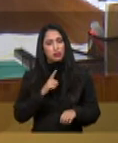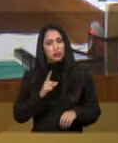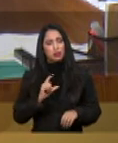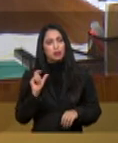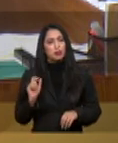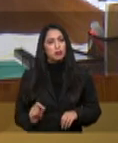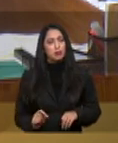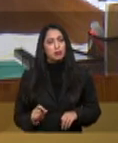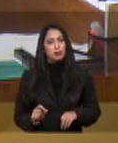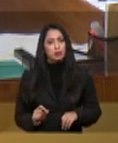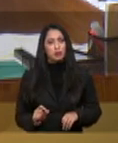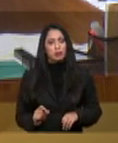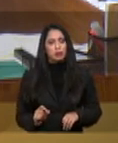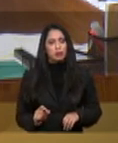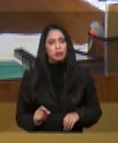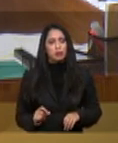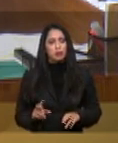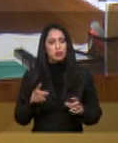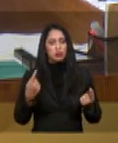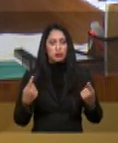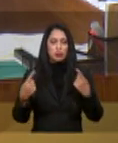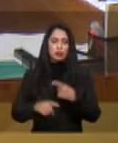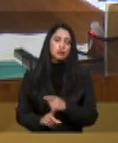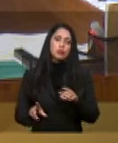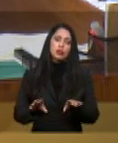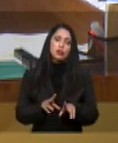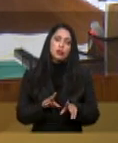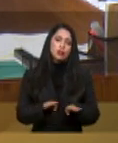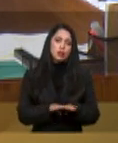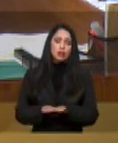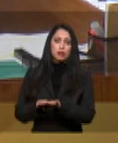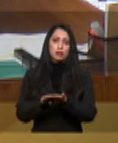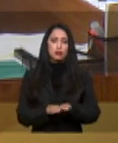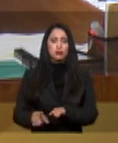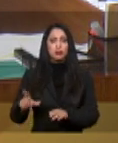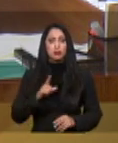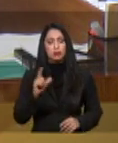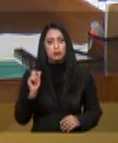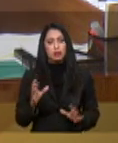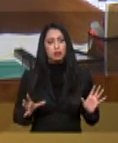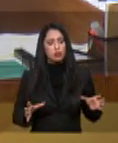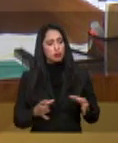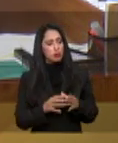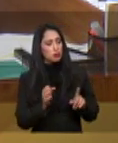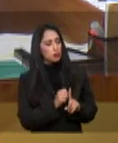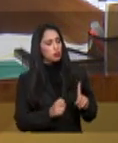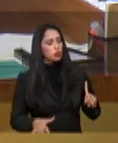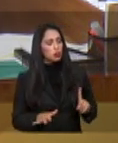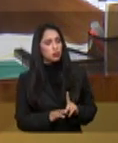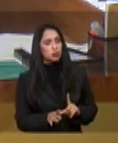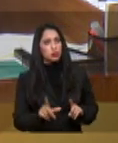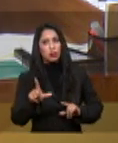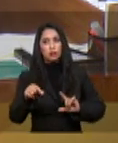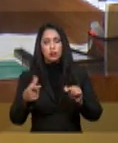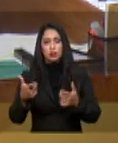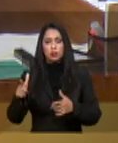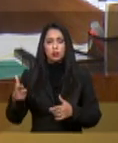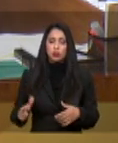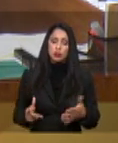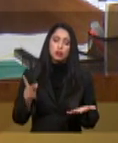como afirmar afronta à igualdade, uma vez que não se verifica a concessão de vantagem a grupo social em detrimento de outros. A bem